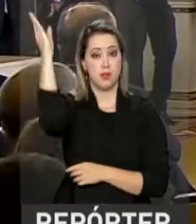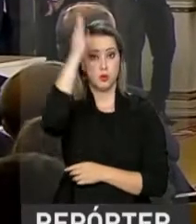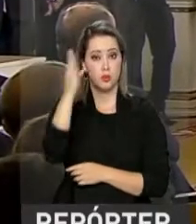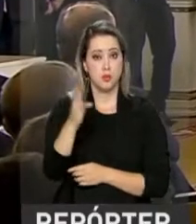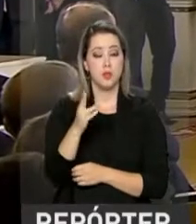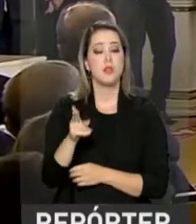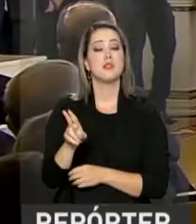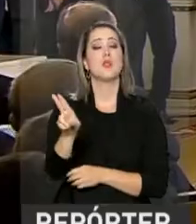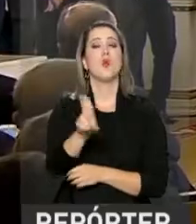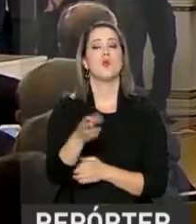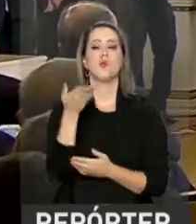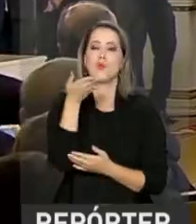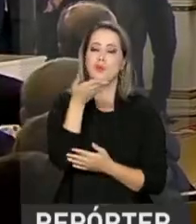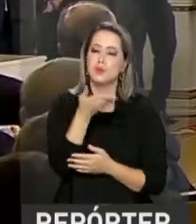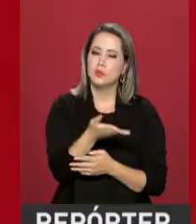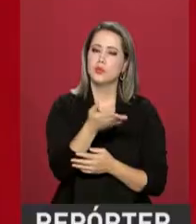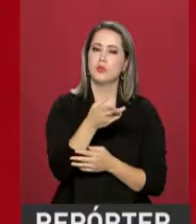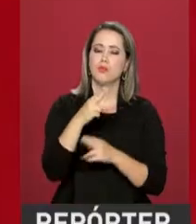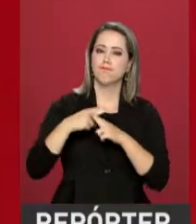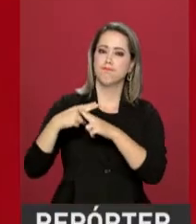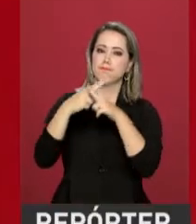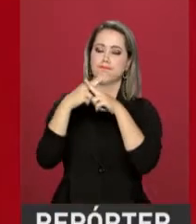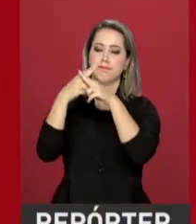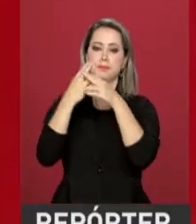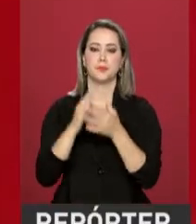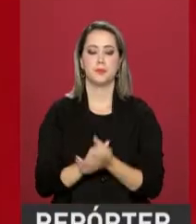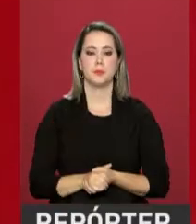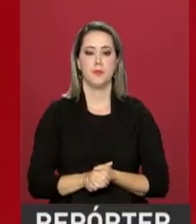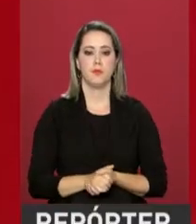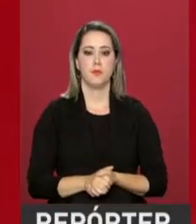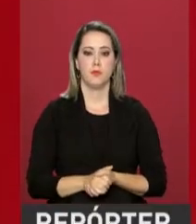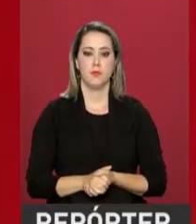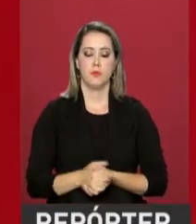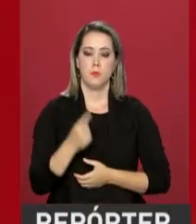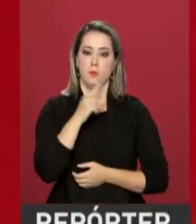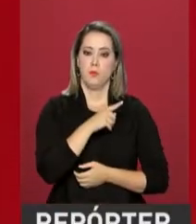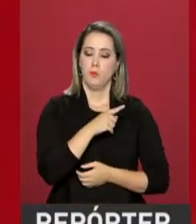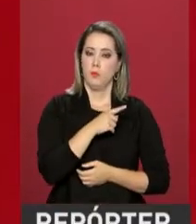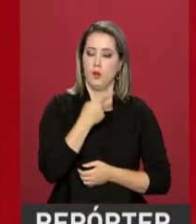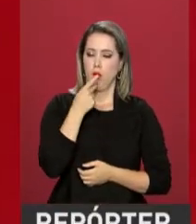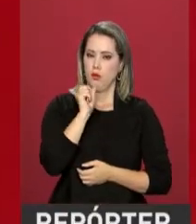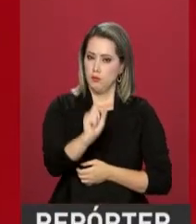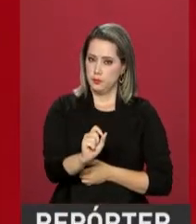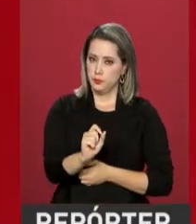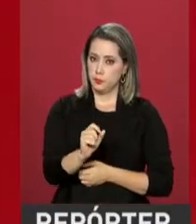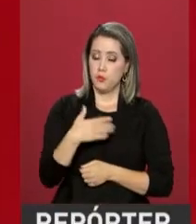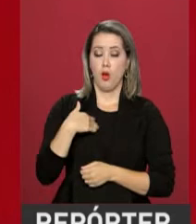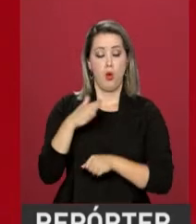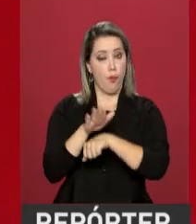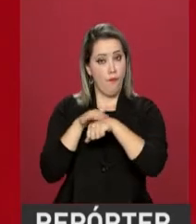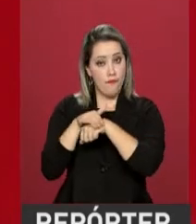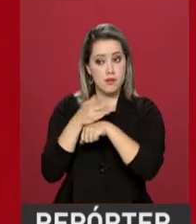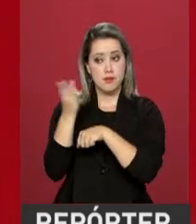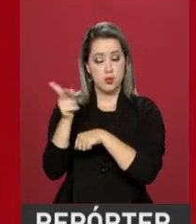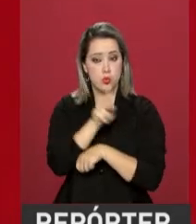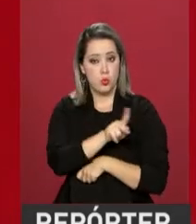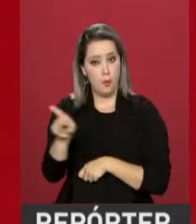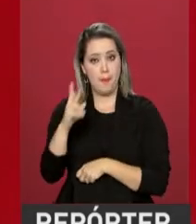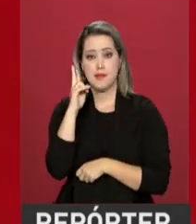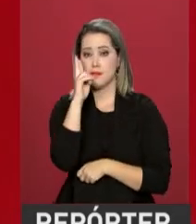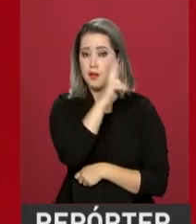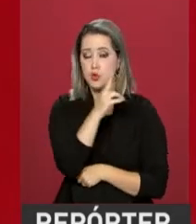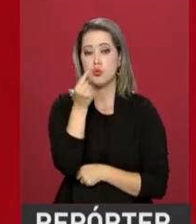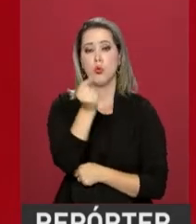do sistema russo de satélite conversei com o presidente putin sobre a cooperação e outras áreas chave para o